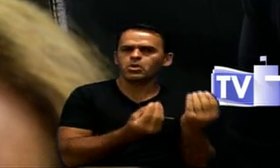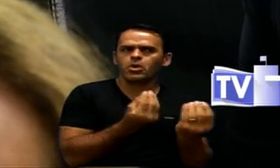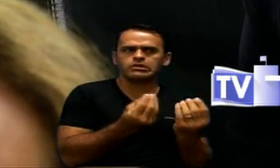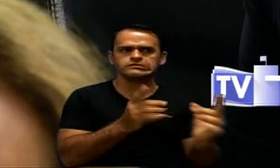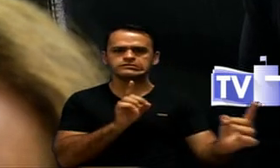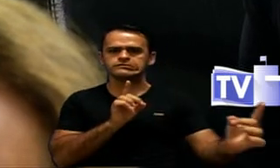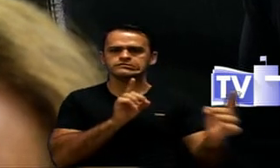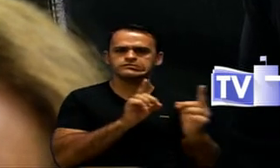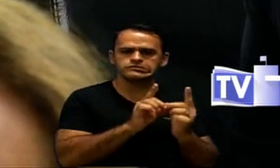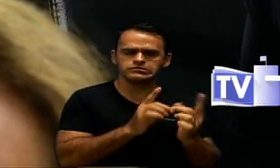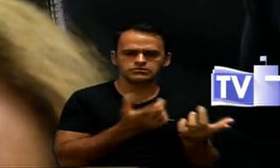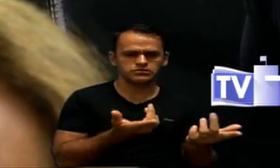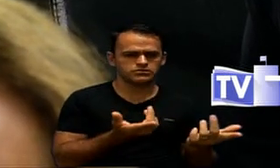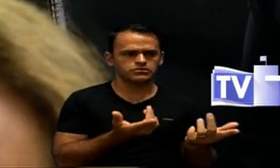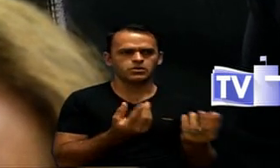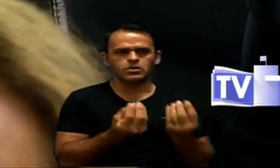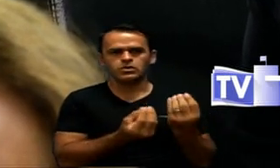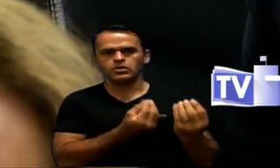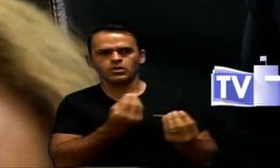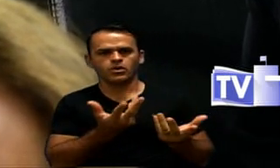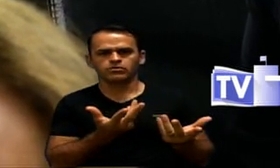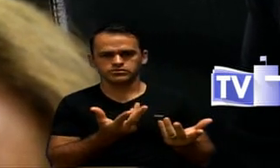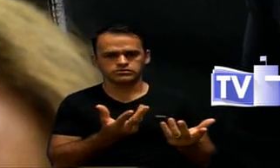vulnerabilidade e as minorias.